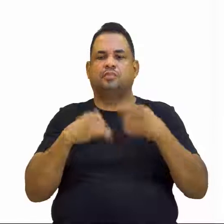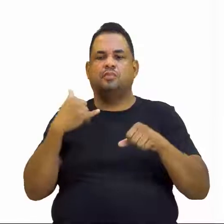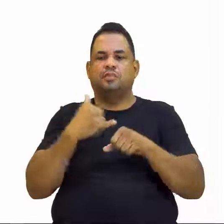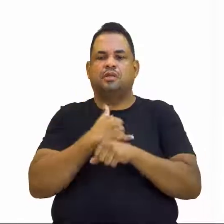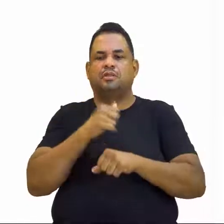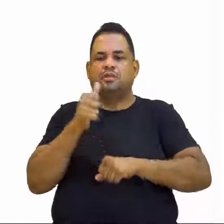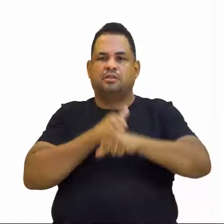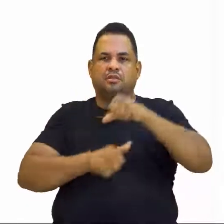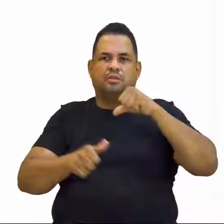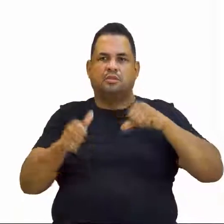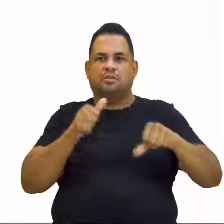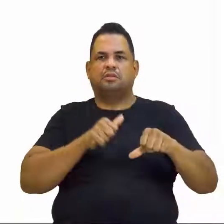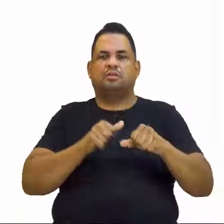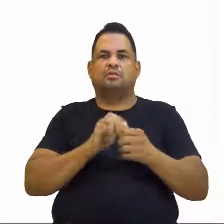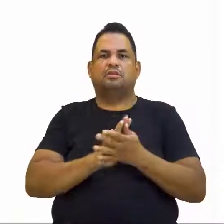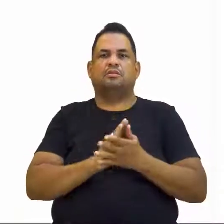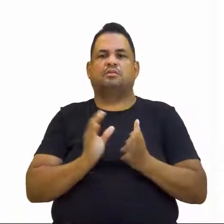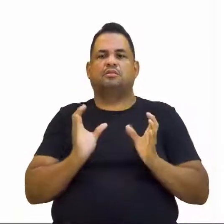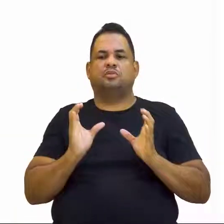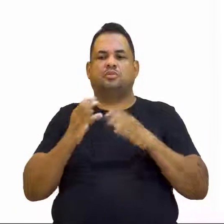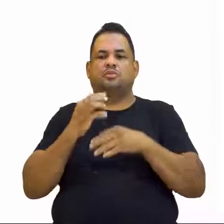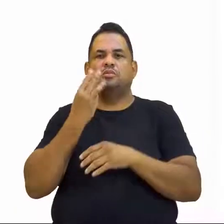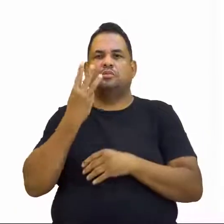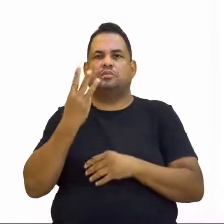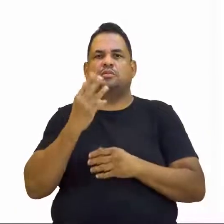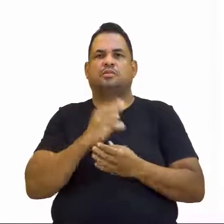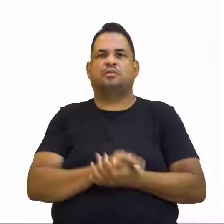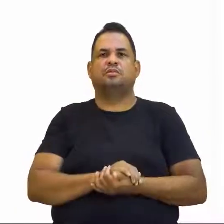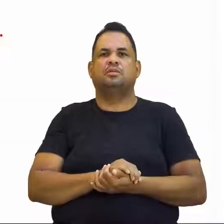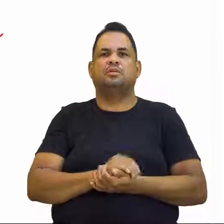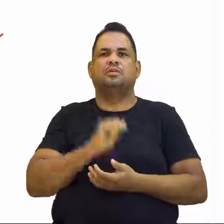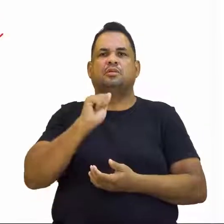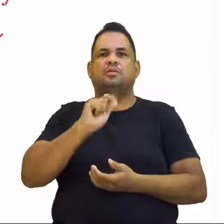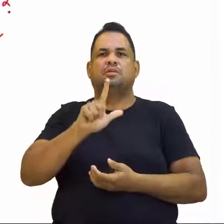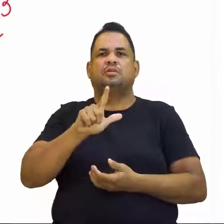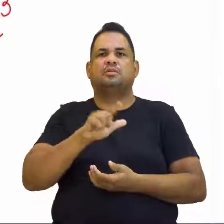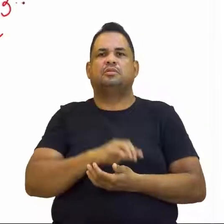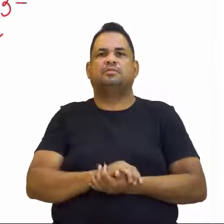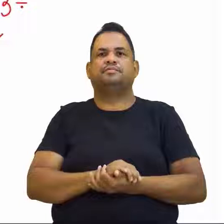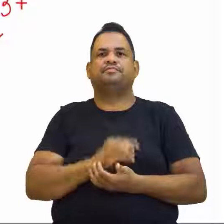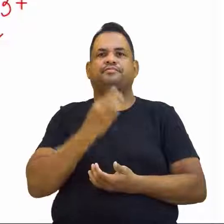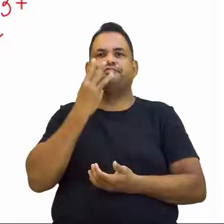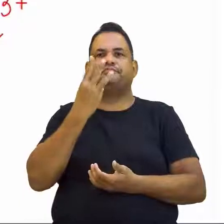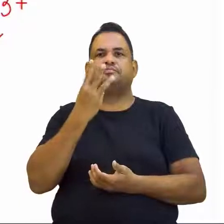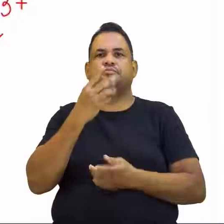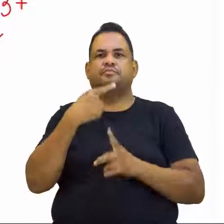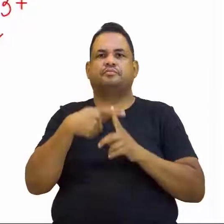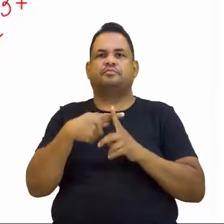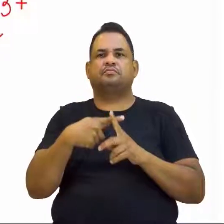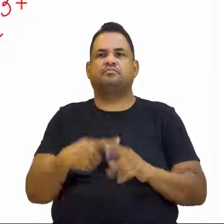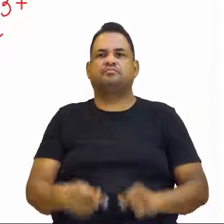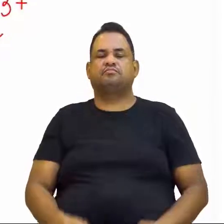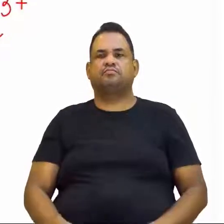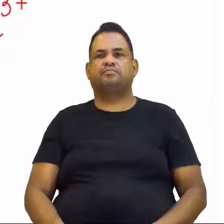transição, e ele está no grupo 3, ou seja, o alumínio, ele é 3+.